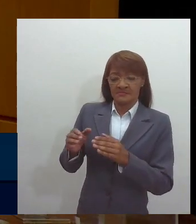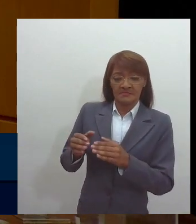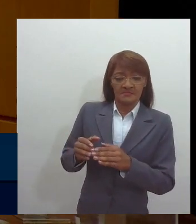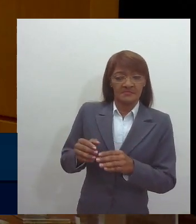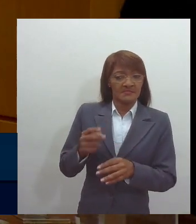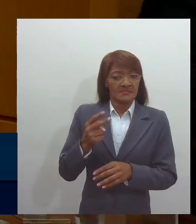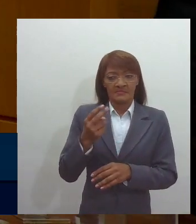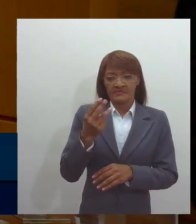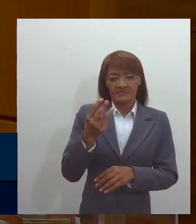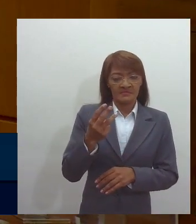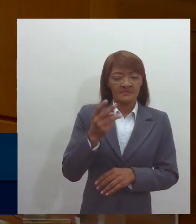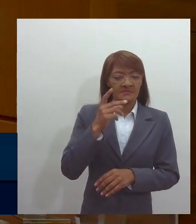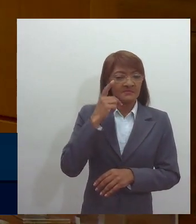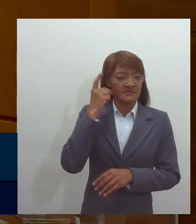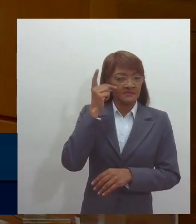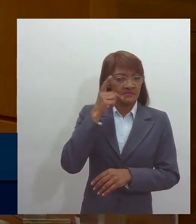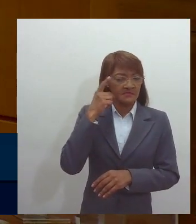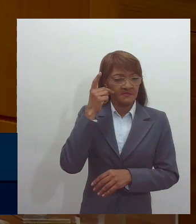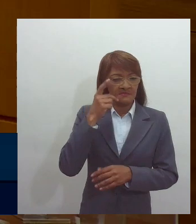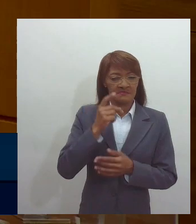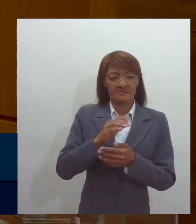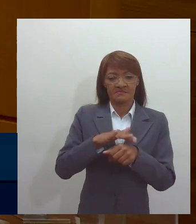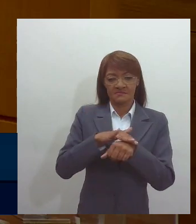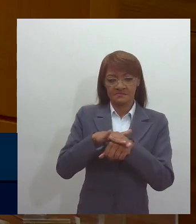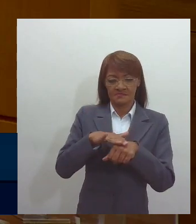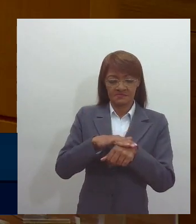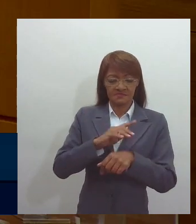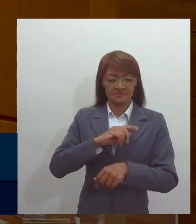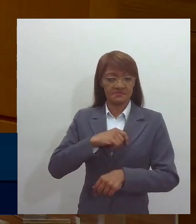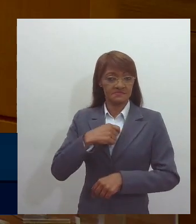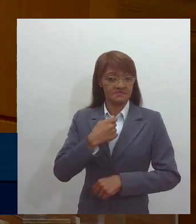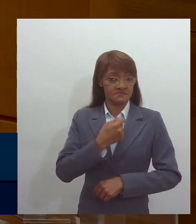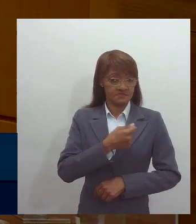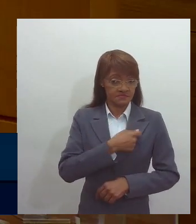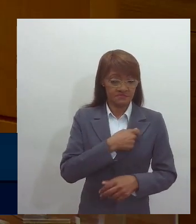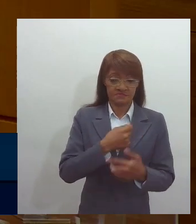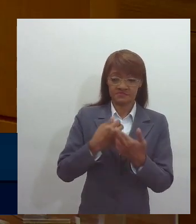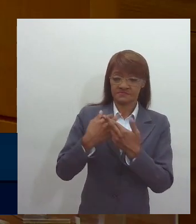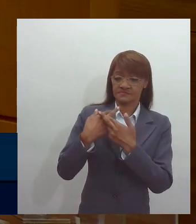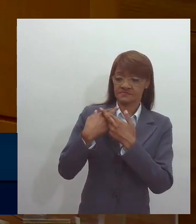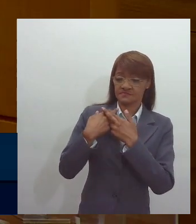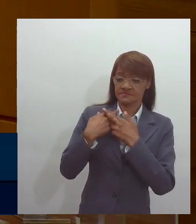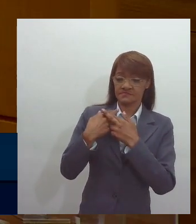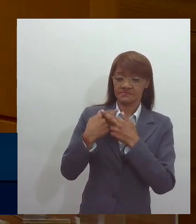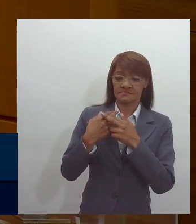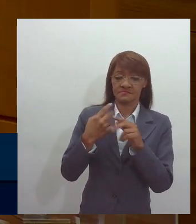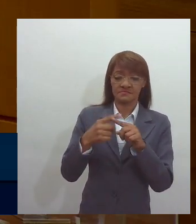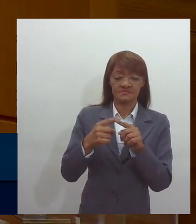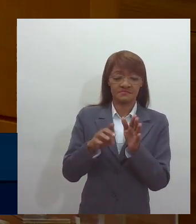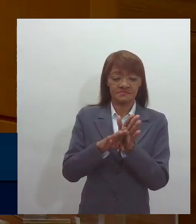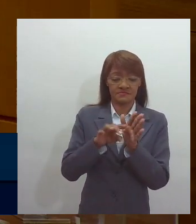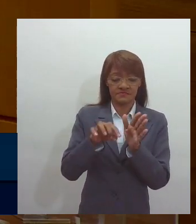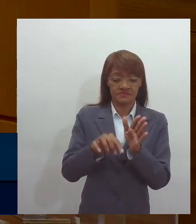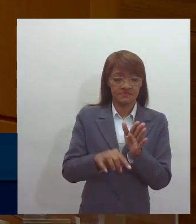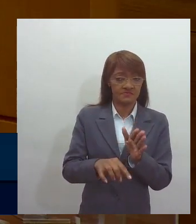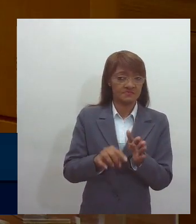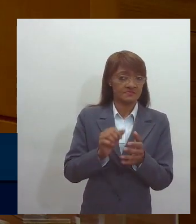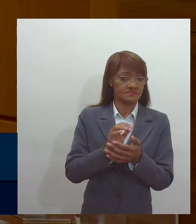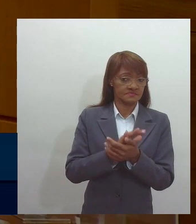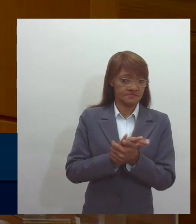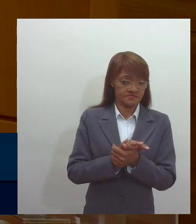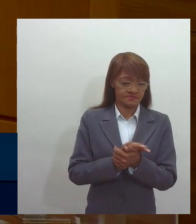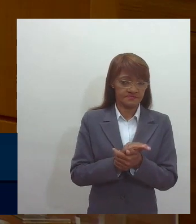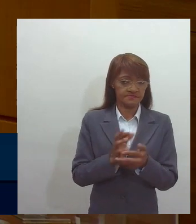o delegado-geral, que foi ele que esteve aqui naquele dia, para que a gente busque, né, informações